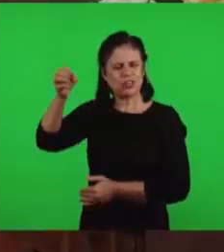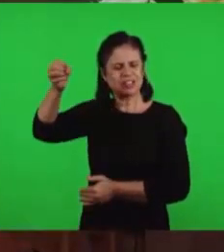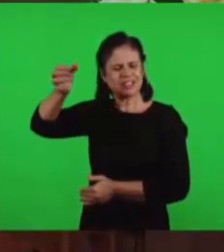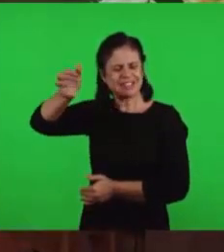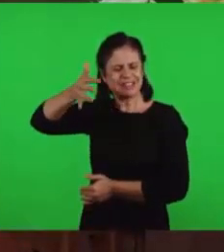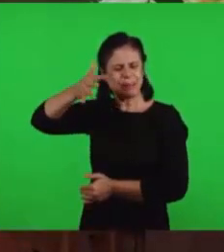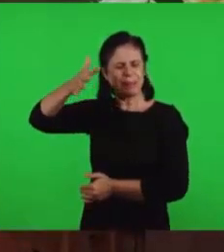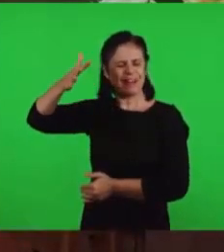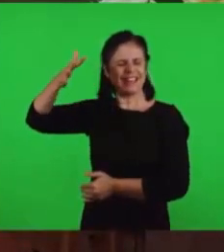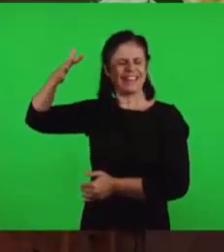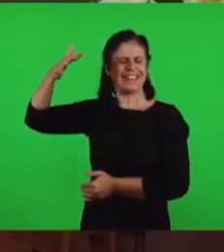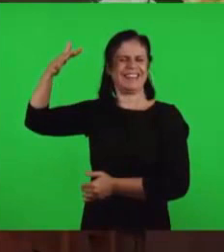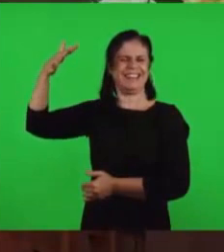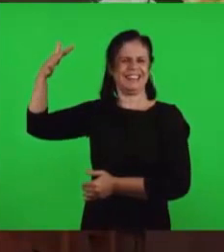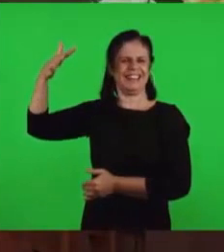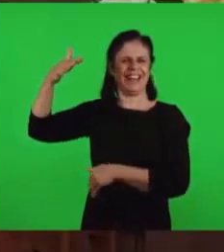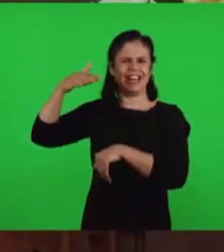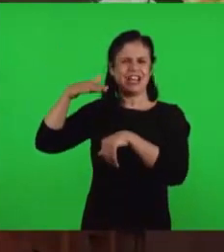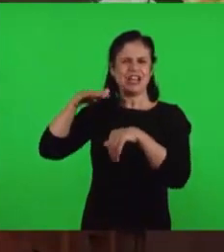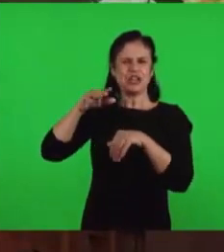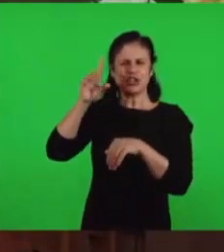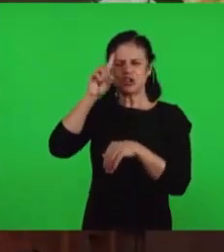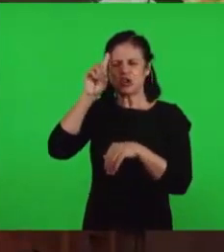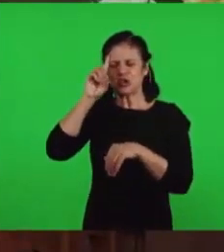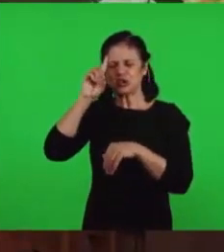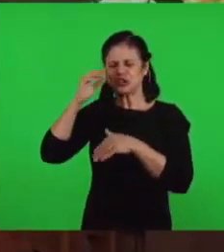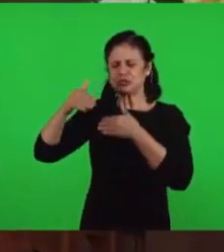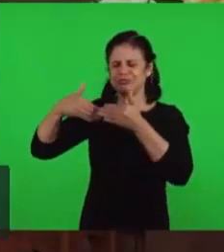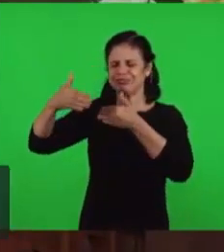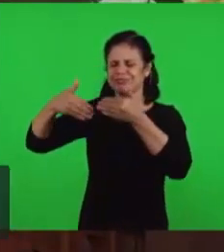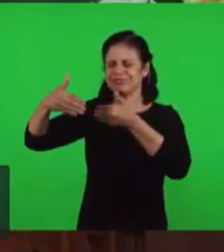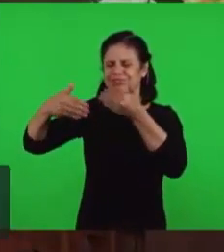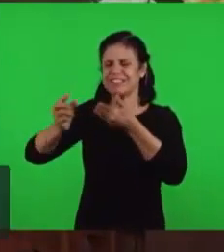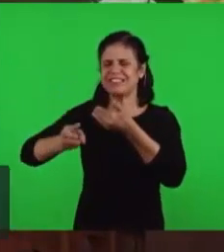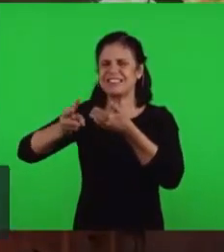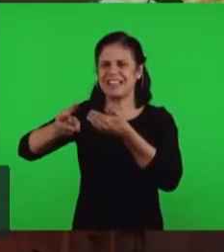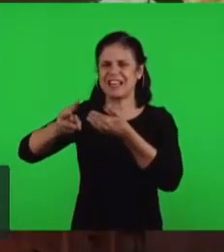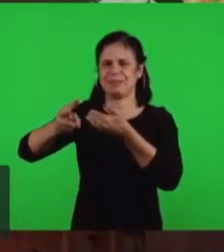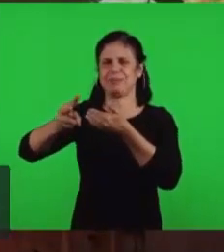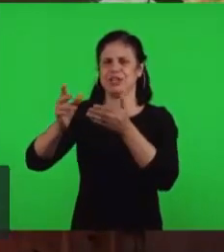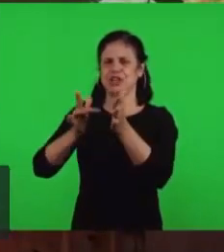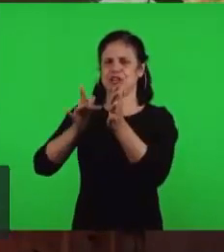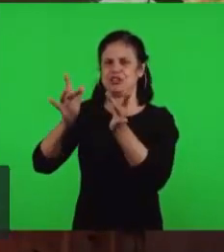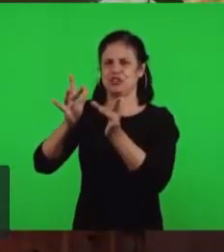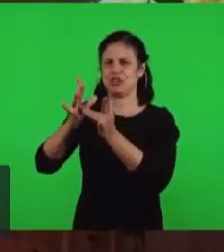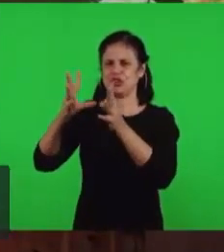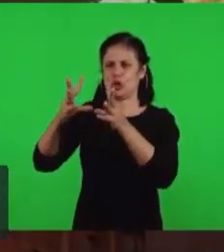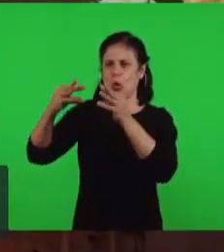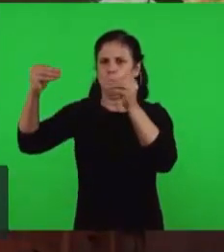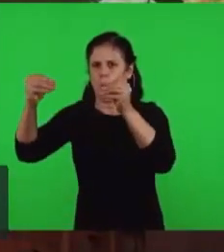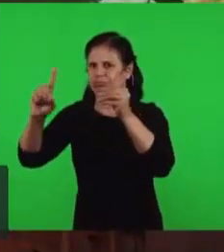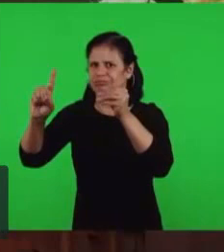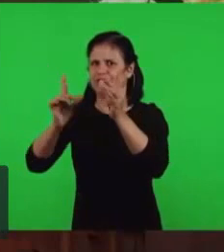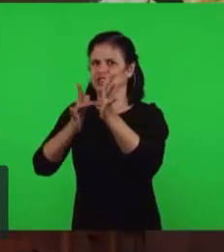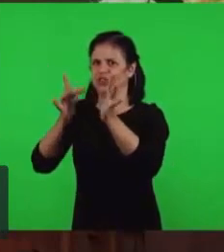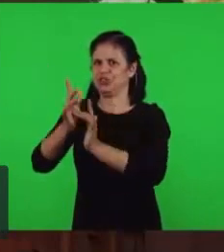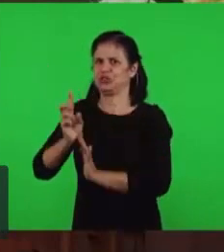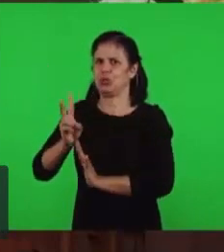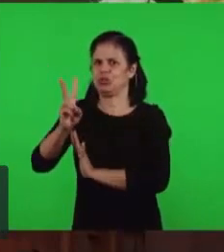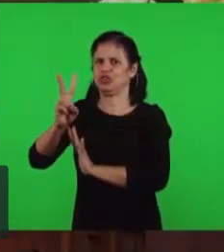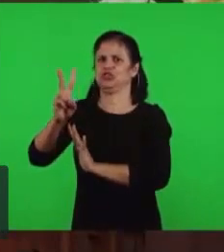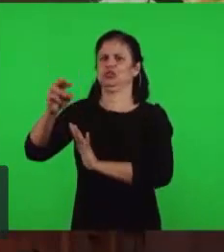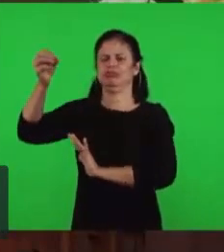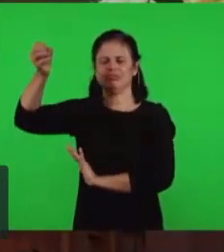todos conhecem esse louvor é então isso é muito bom isso é um louvor que você vê para o momento ele é inspirado